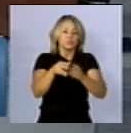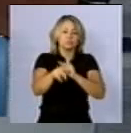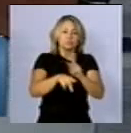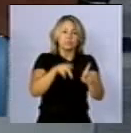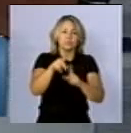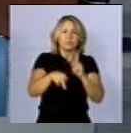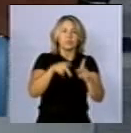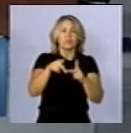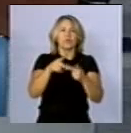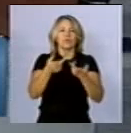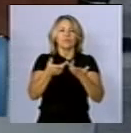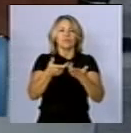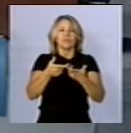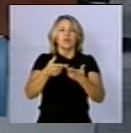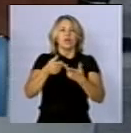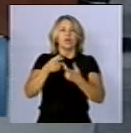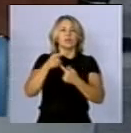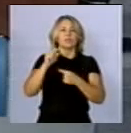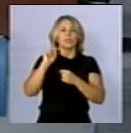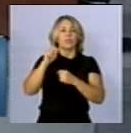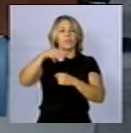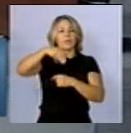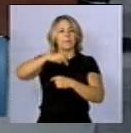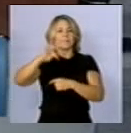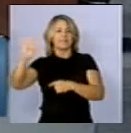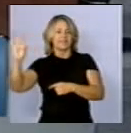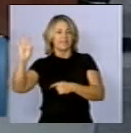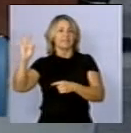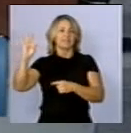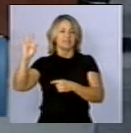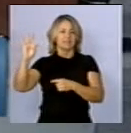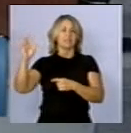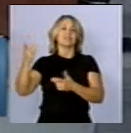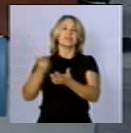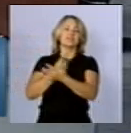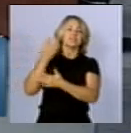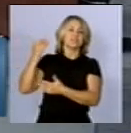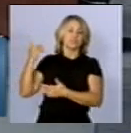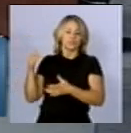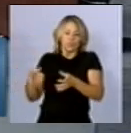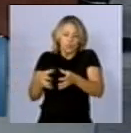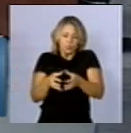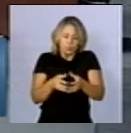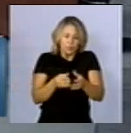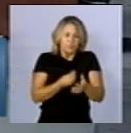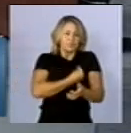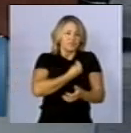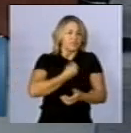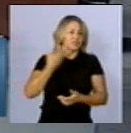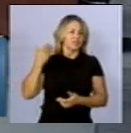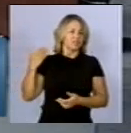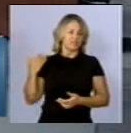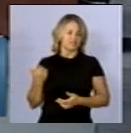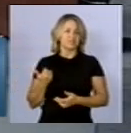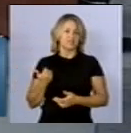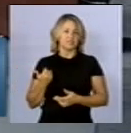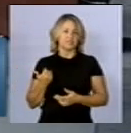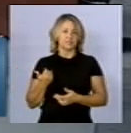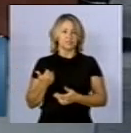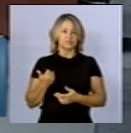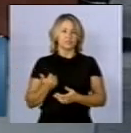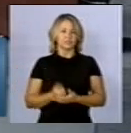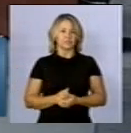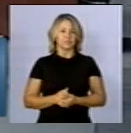Mato Grosso em que essa etnia vive de vivia enfim da